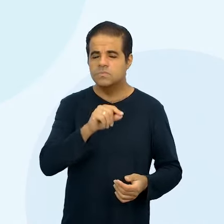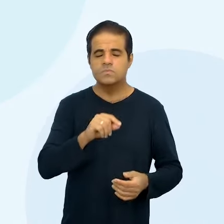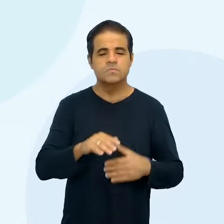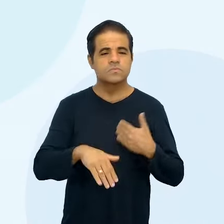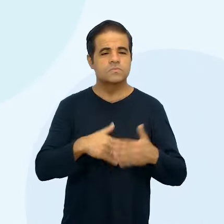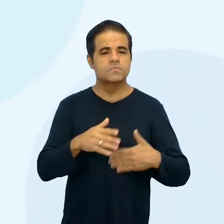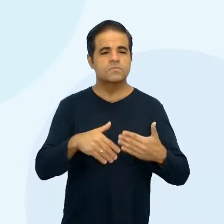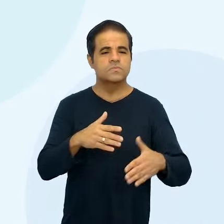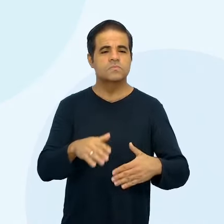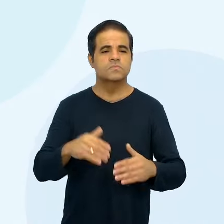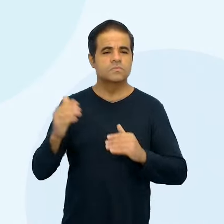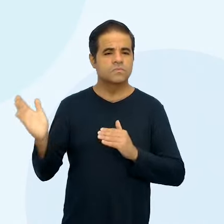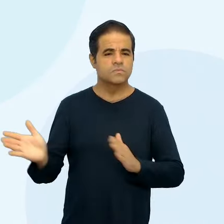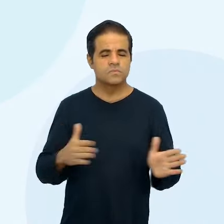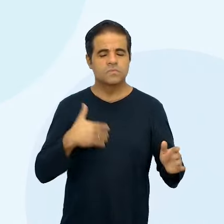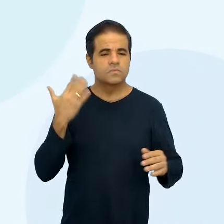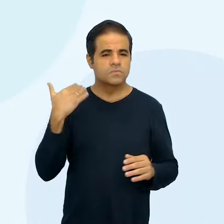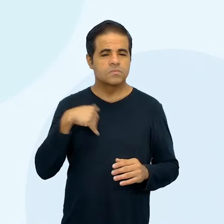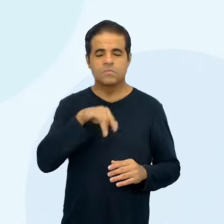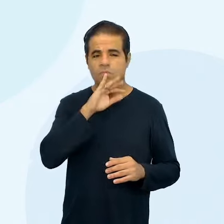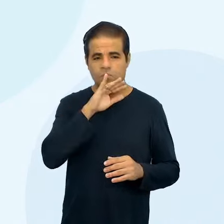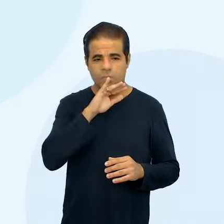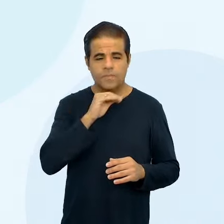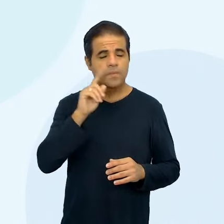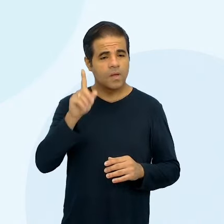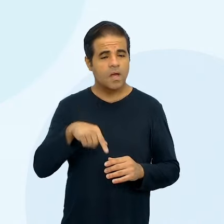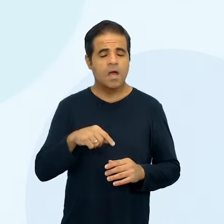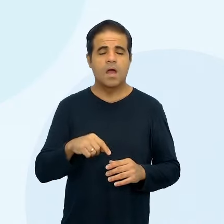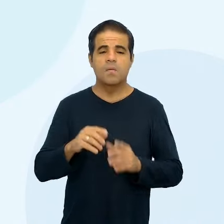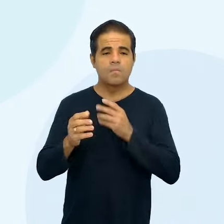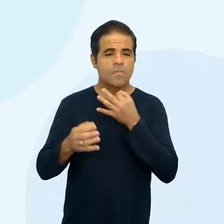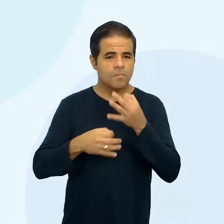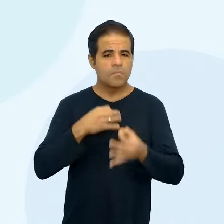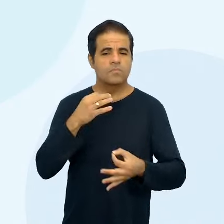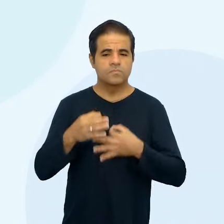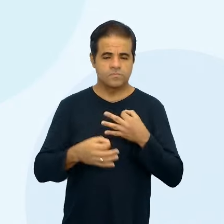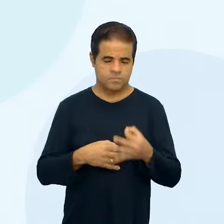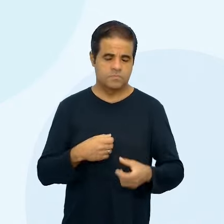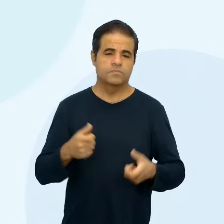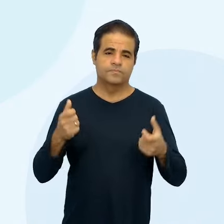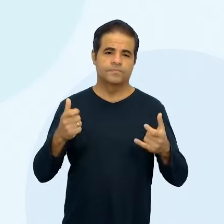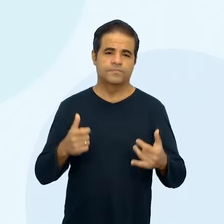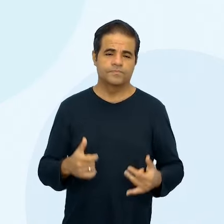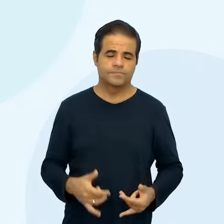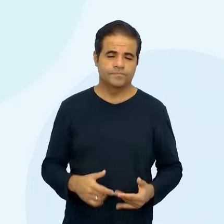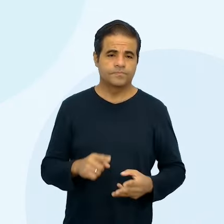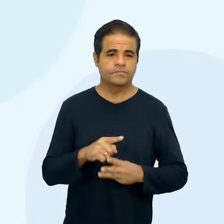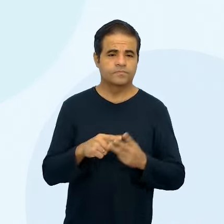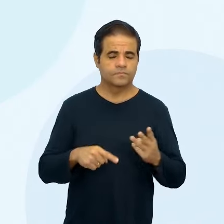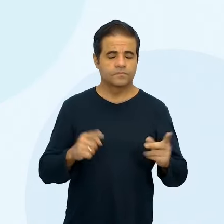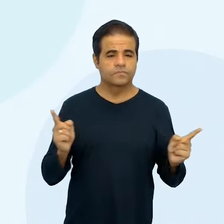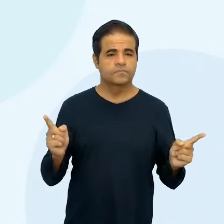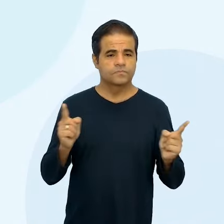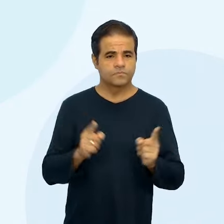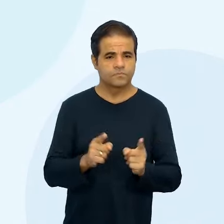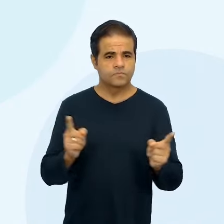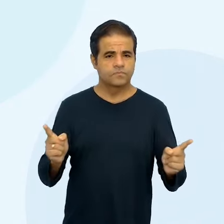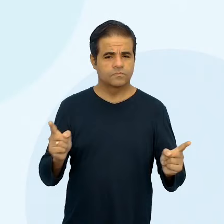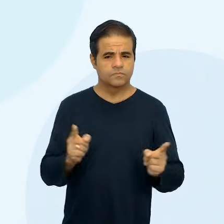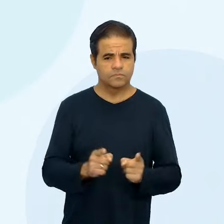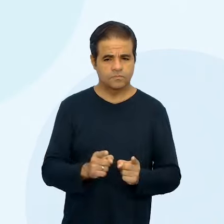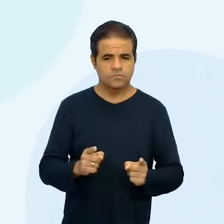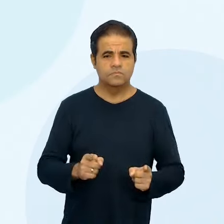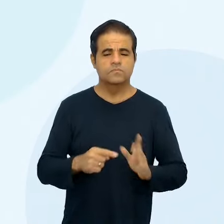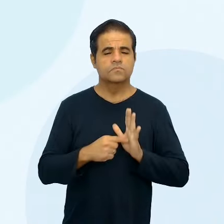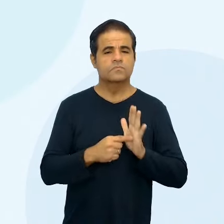passadinho, passado ruim. Então, baseado nesses depoimentos, né, esses trechos desses depoimentos,